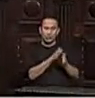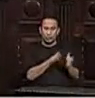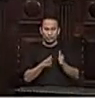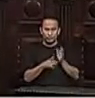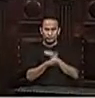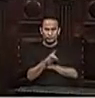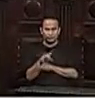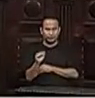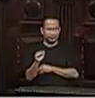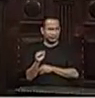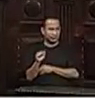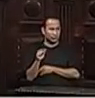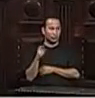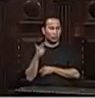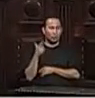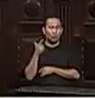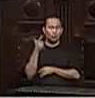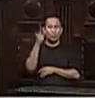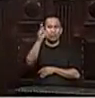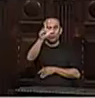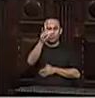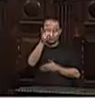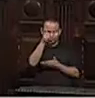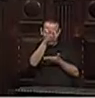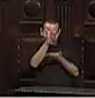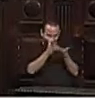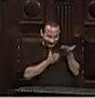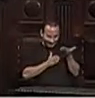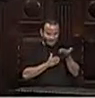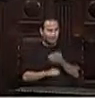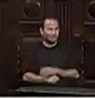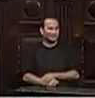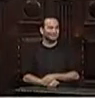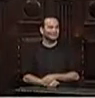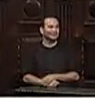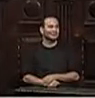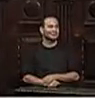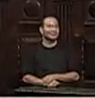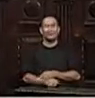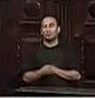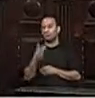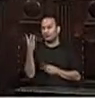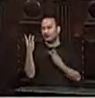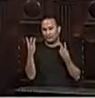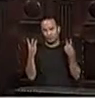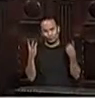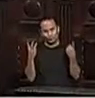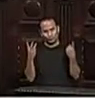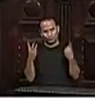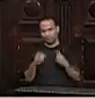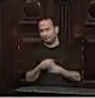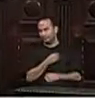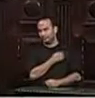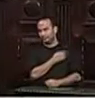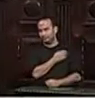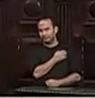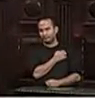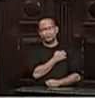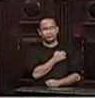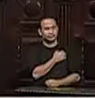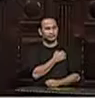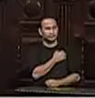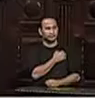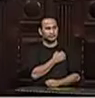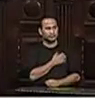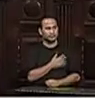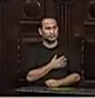dia. Essa é outra fatia do 3 em 1. Então, eu diria assim